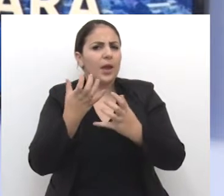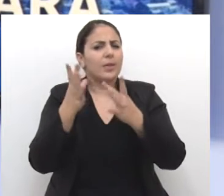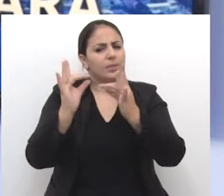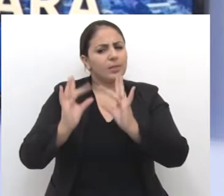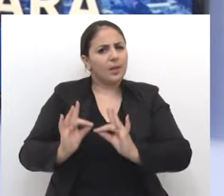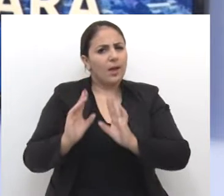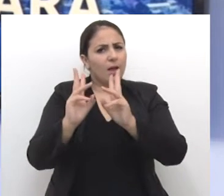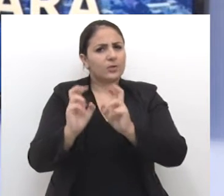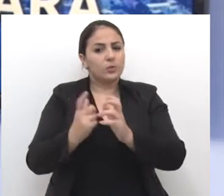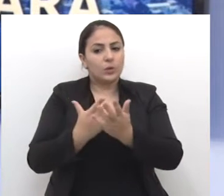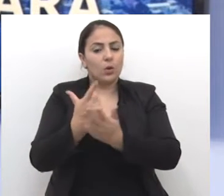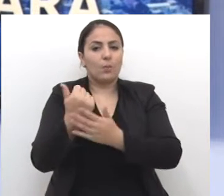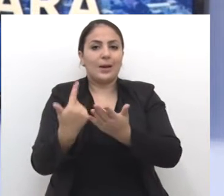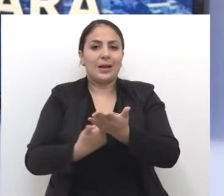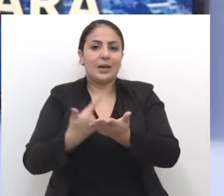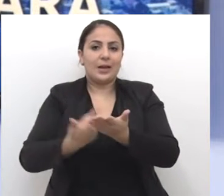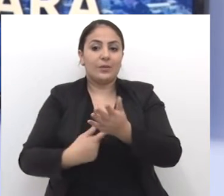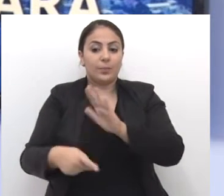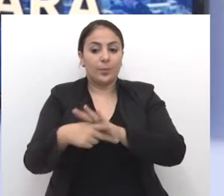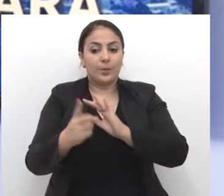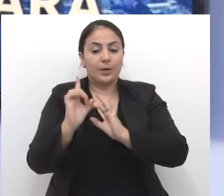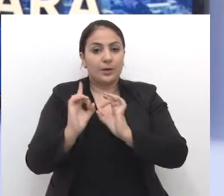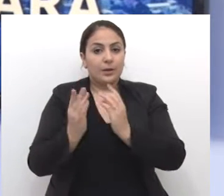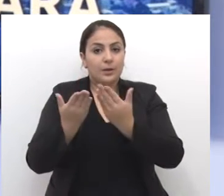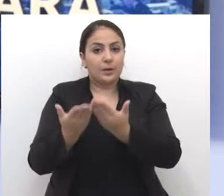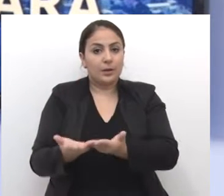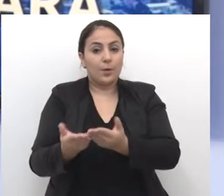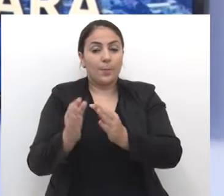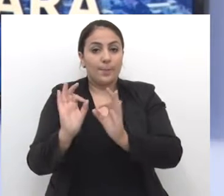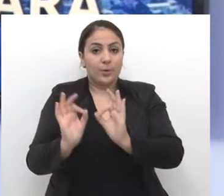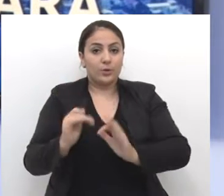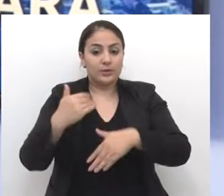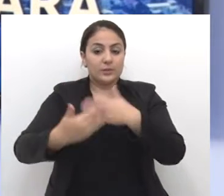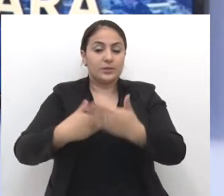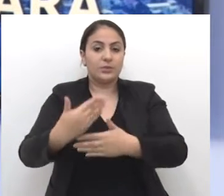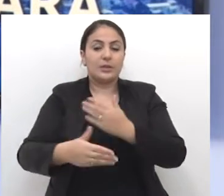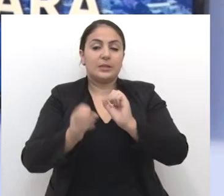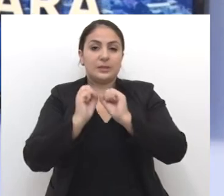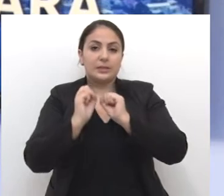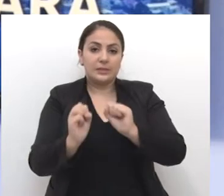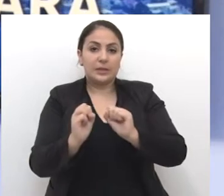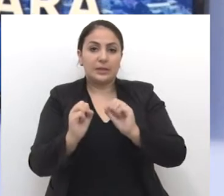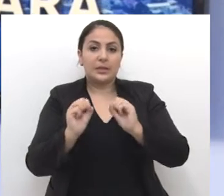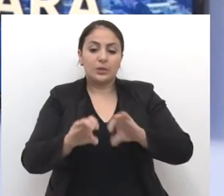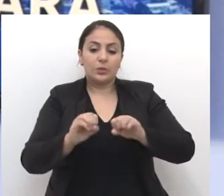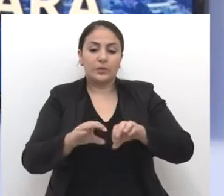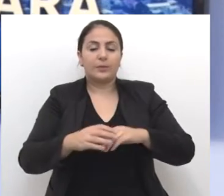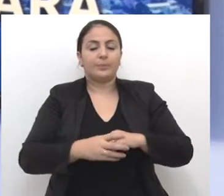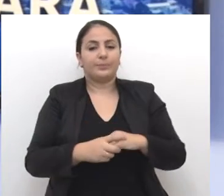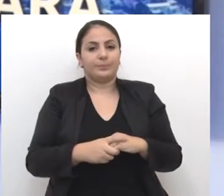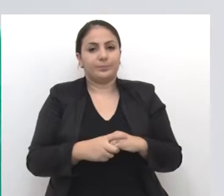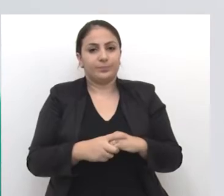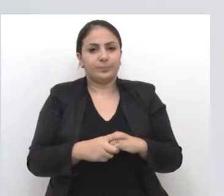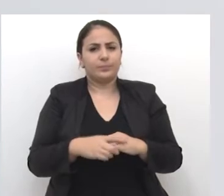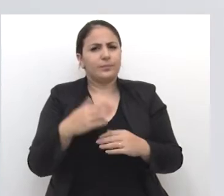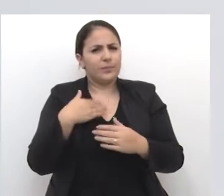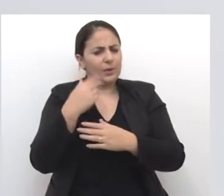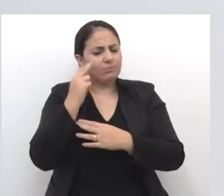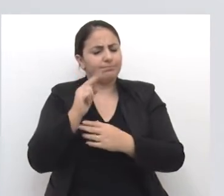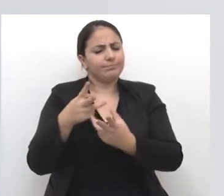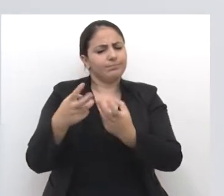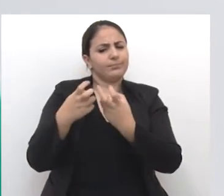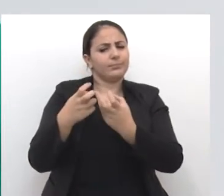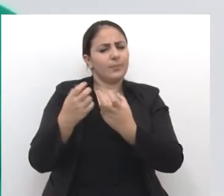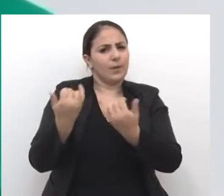quer detalhes sobre a compra de livros destinados aos projetos desenvolvidos pela Secretaria da Educação. Eu me deparei com essa